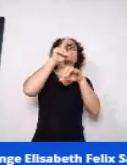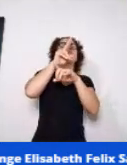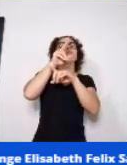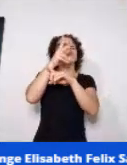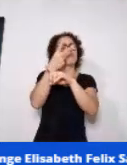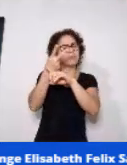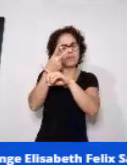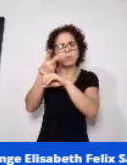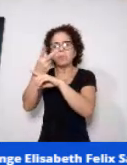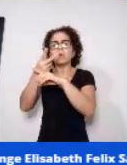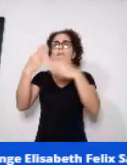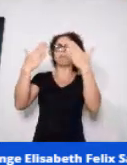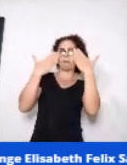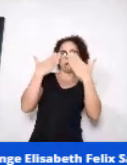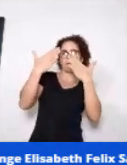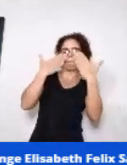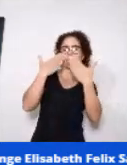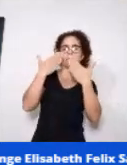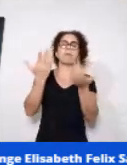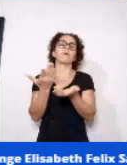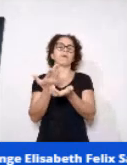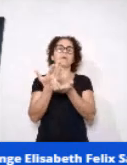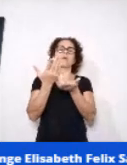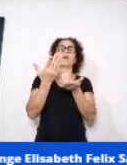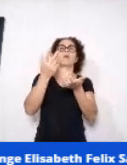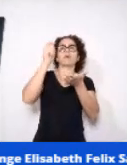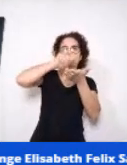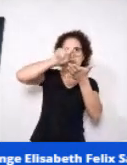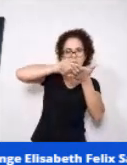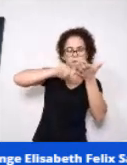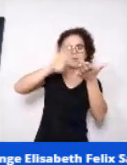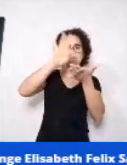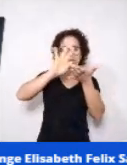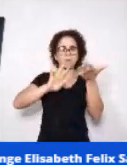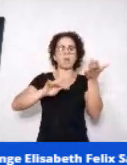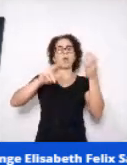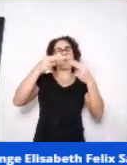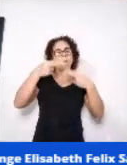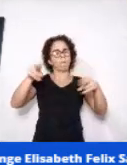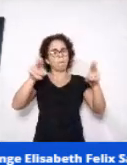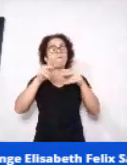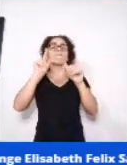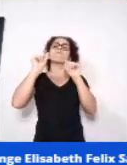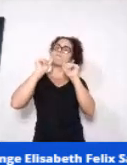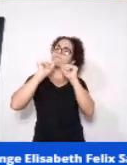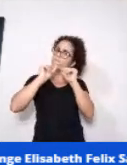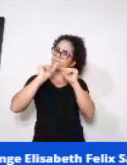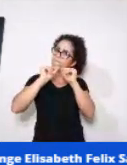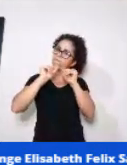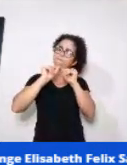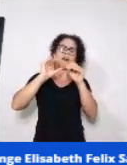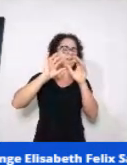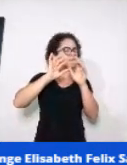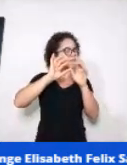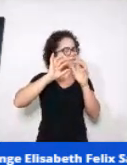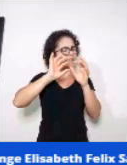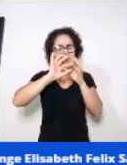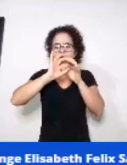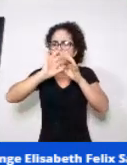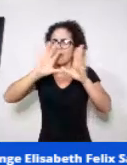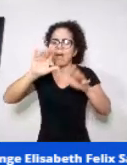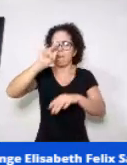enfim, escreva a tua música, escreva teu texto, faça o que tiver que fazer. Faça o que tiver que fazer. Dê ouvidos para